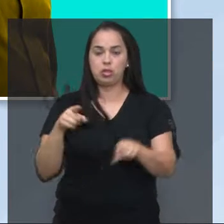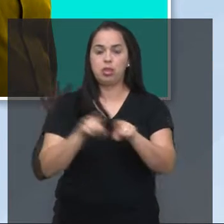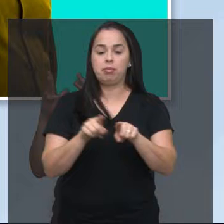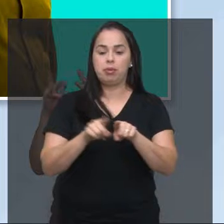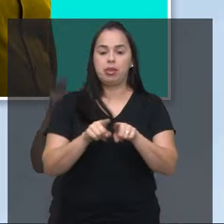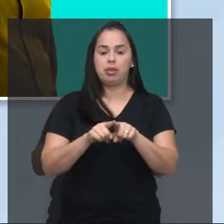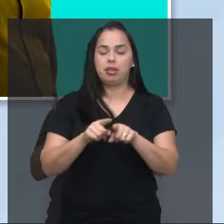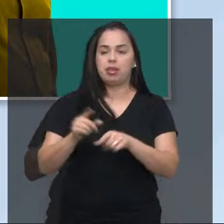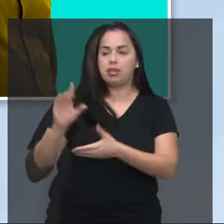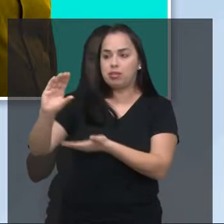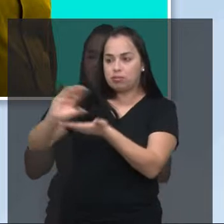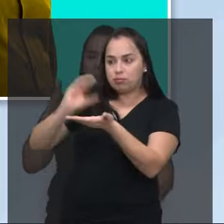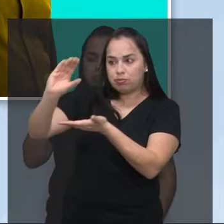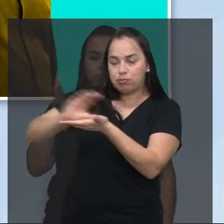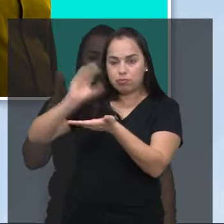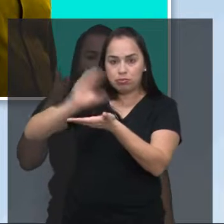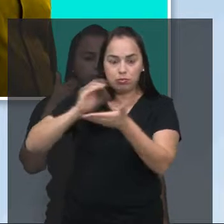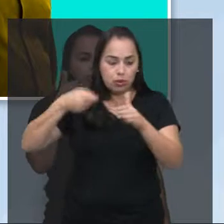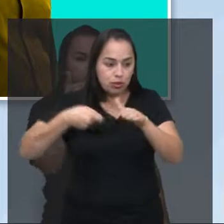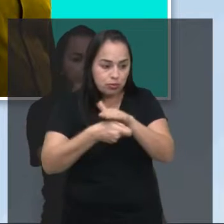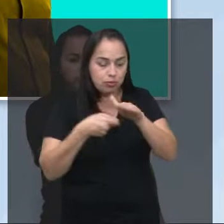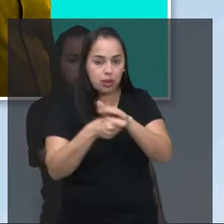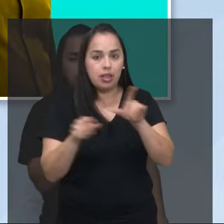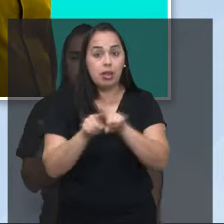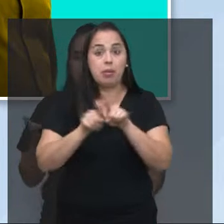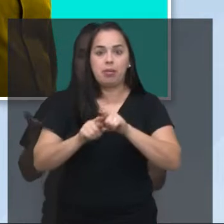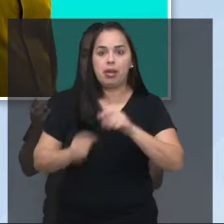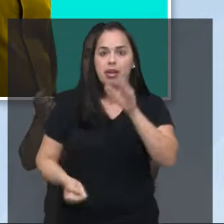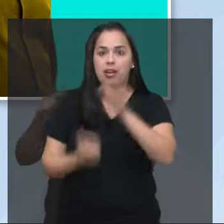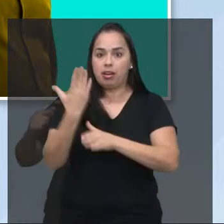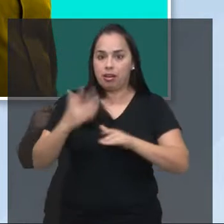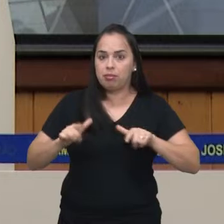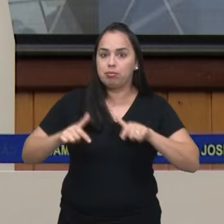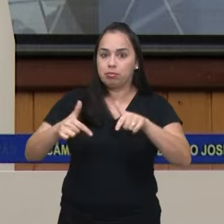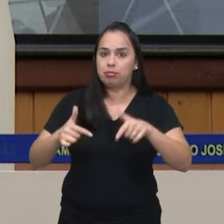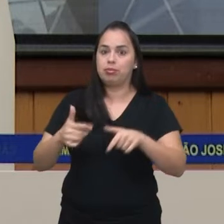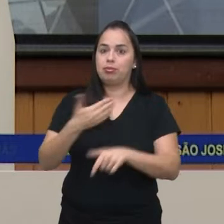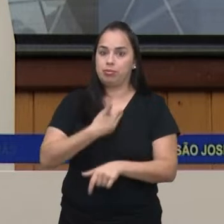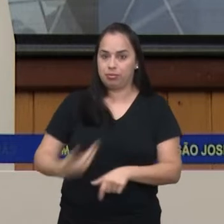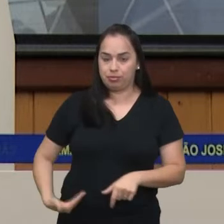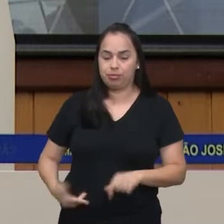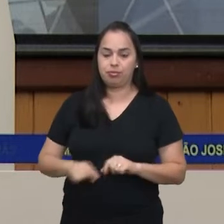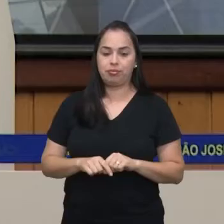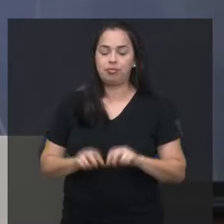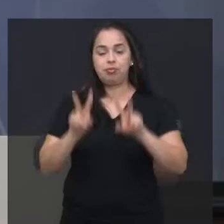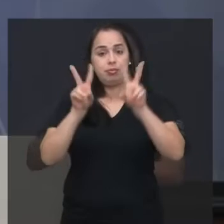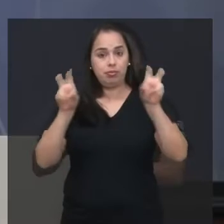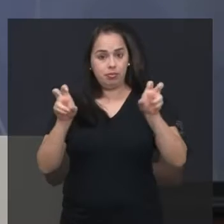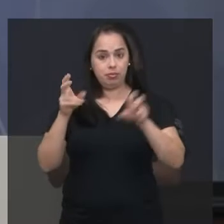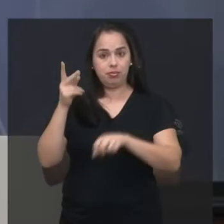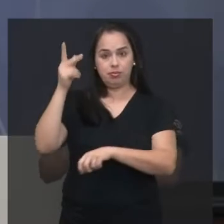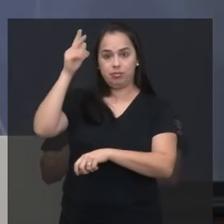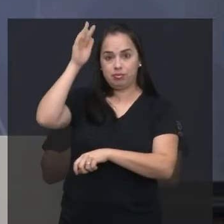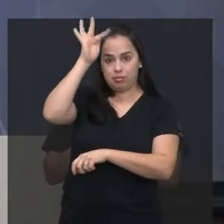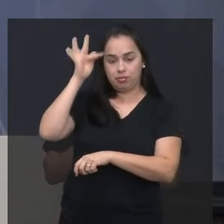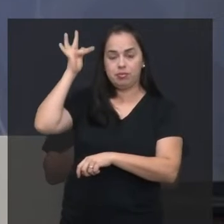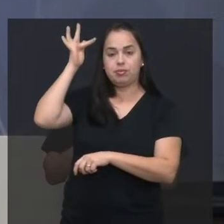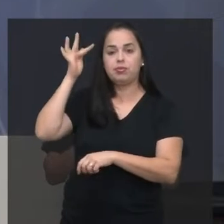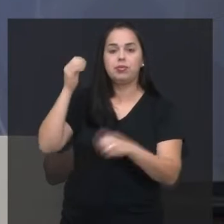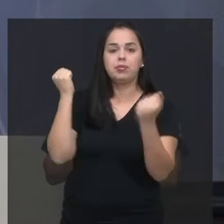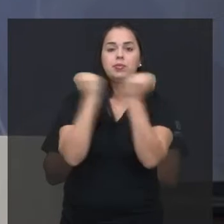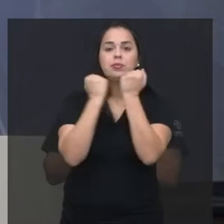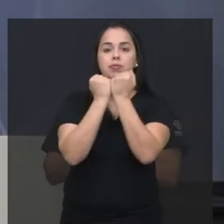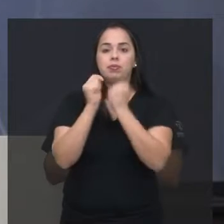debate sobre a aplicação de recursos e construção de políticas públicas na área ainda no tema o vereador Fernando petiti